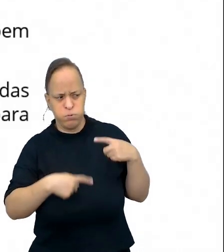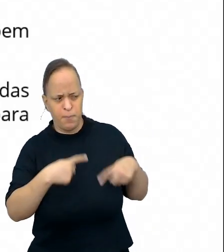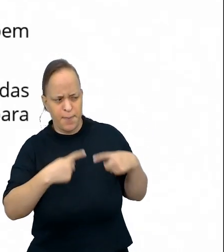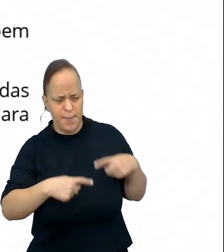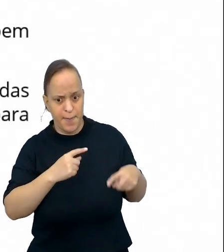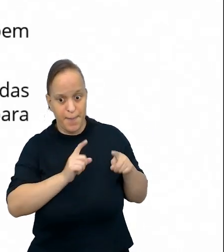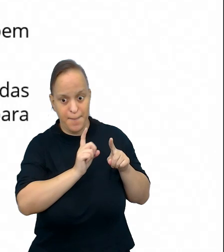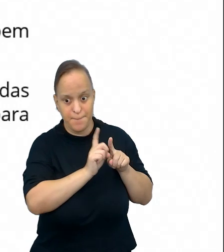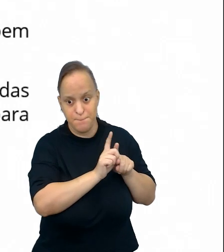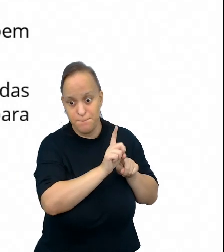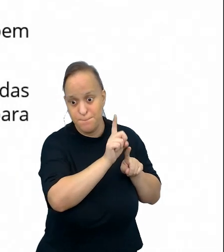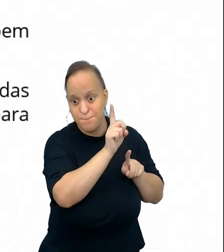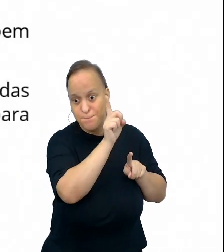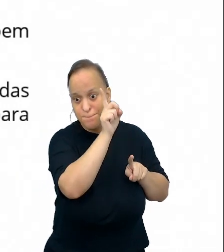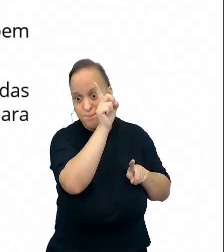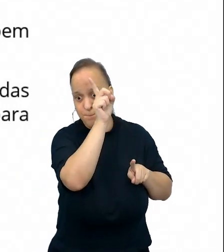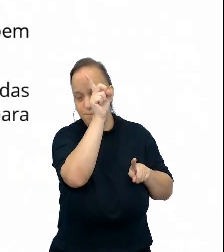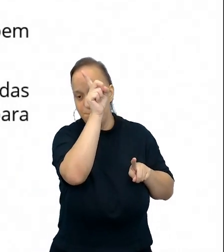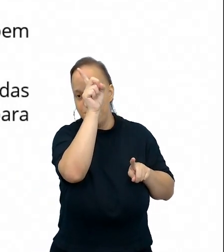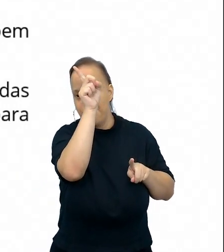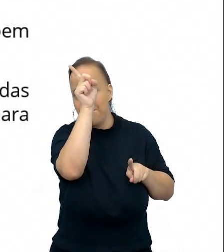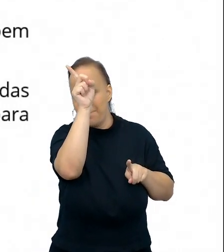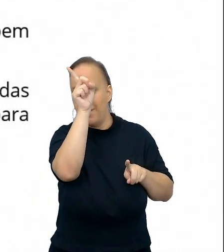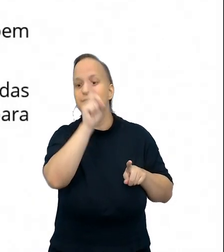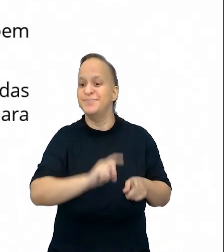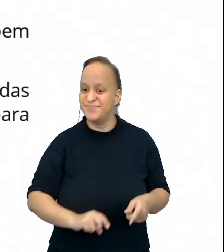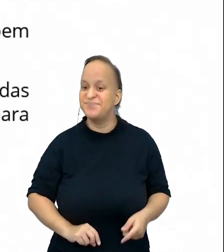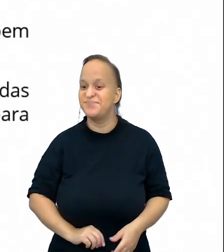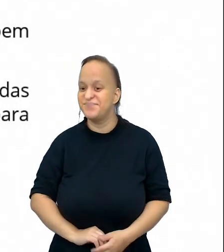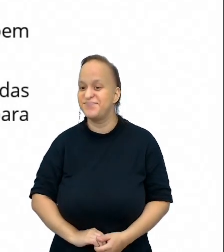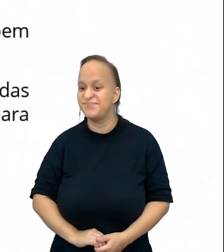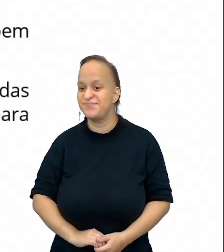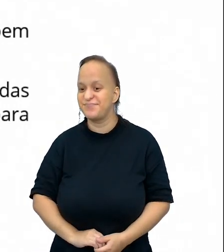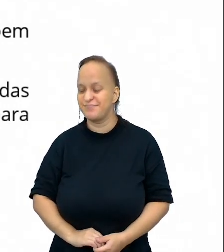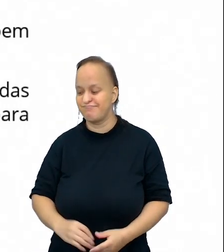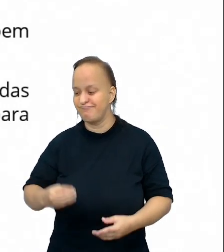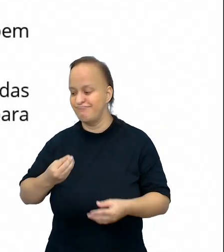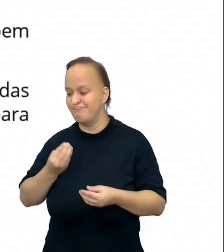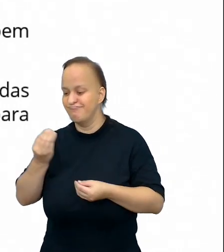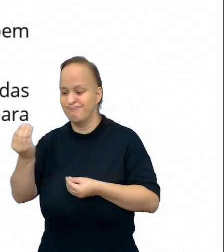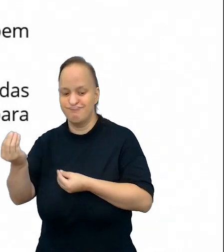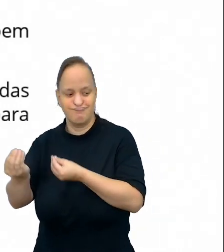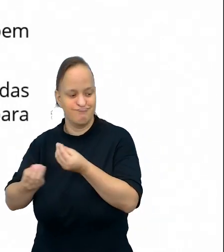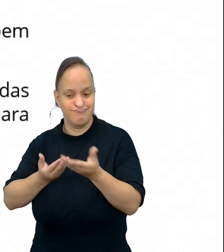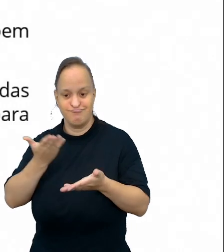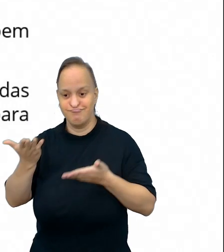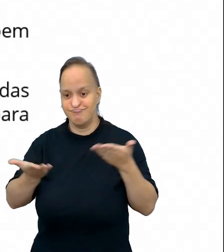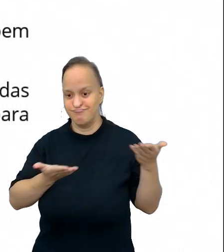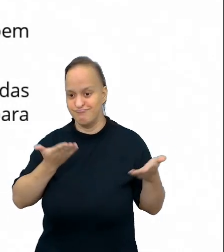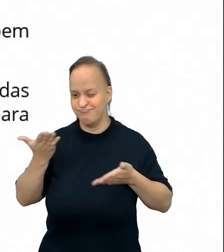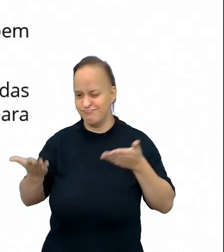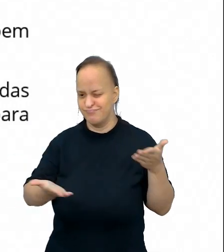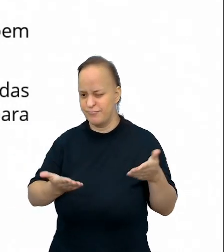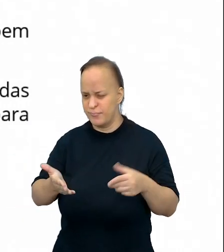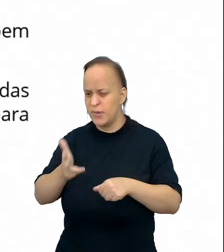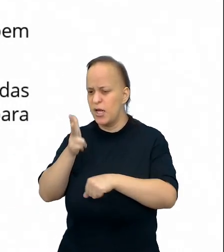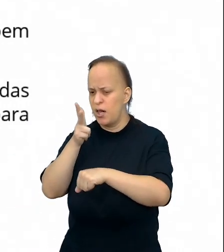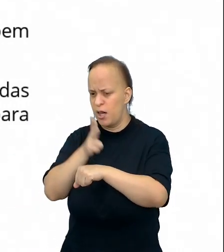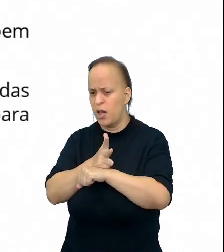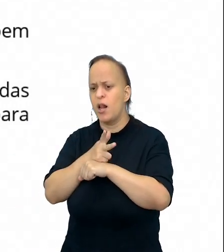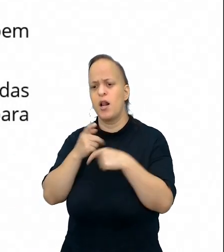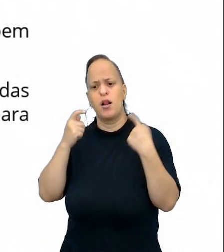essas rubricas são distribuídas para os personagens, de maneira que tudo seja gravado também, pode ser, né,